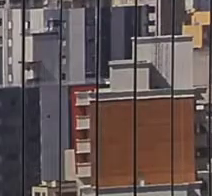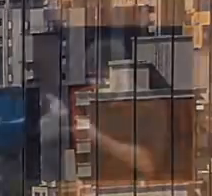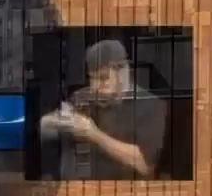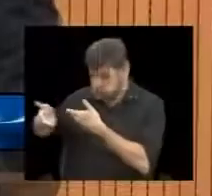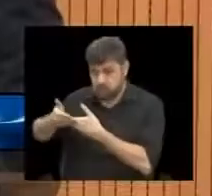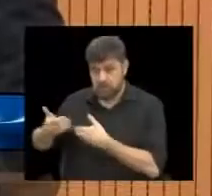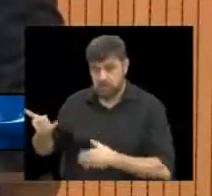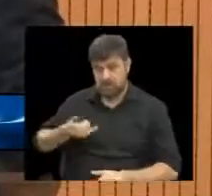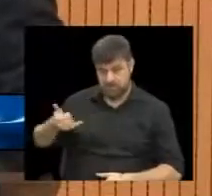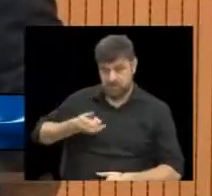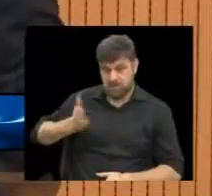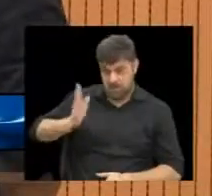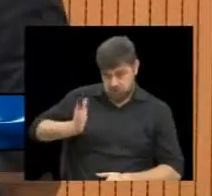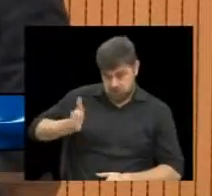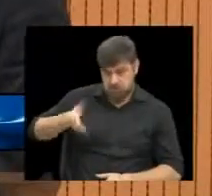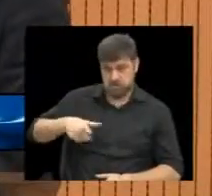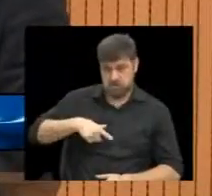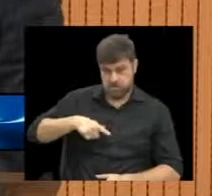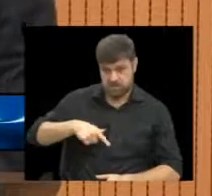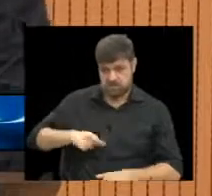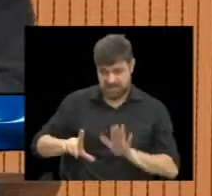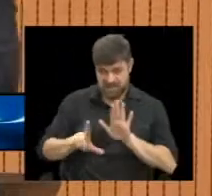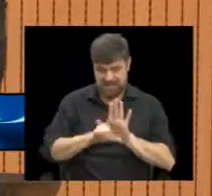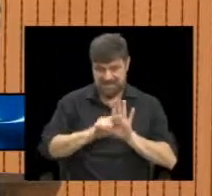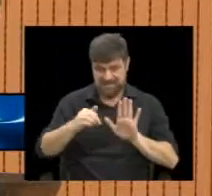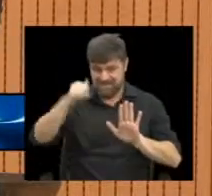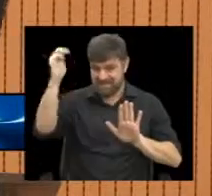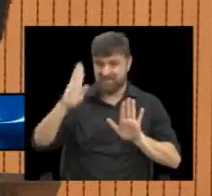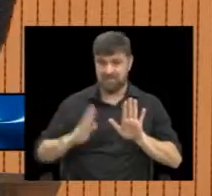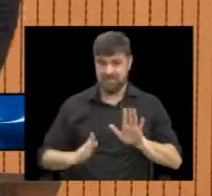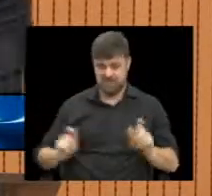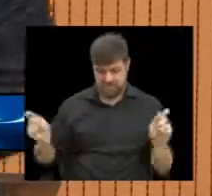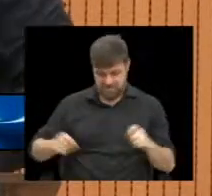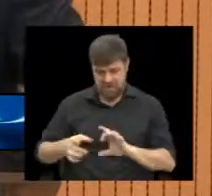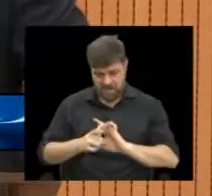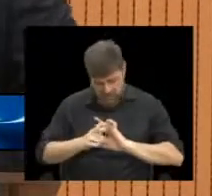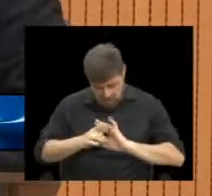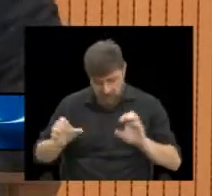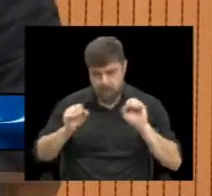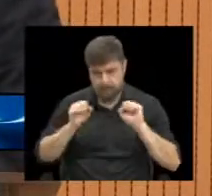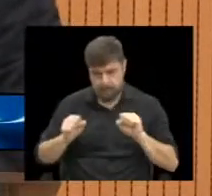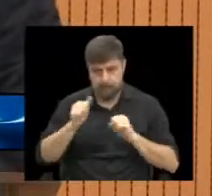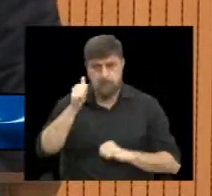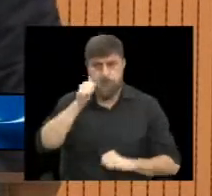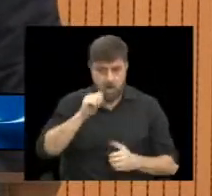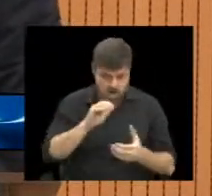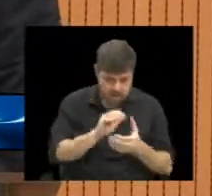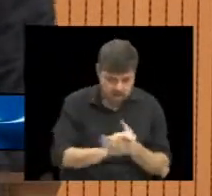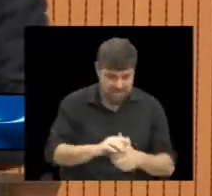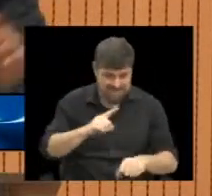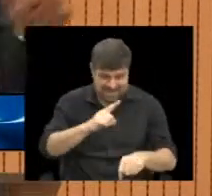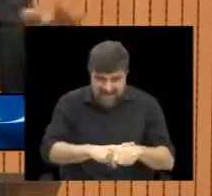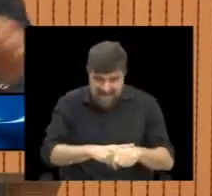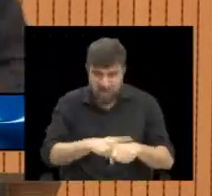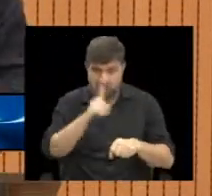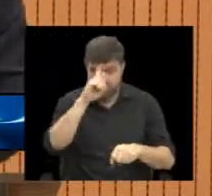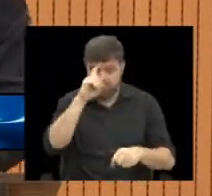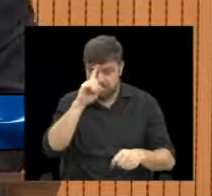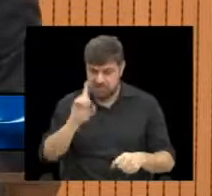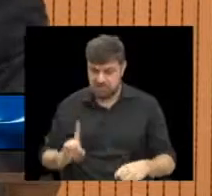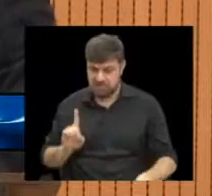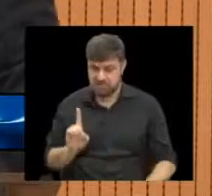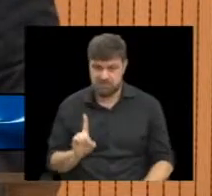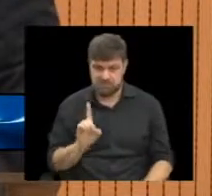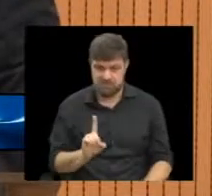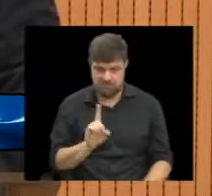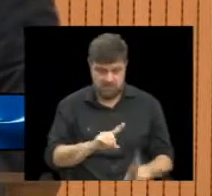naturais. Como presidente da Comissão Permanente de Política Social e Saúde da Câmara de Campinas, o vereador Paulo Galtério usou a tribuna